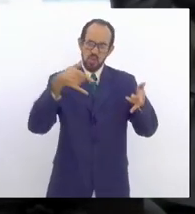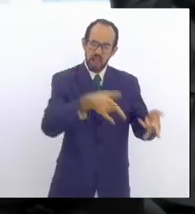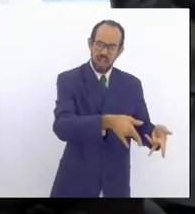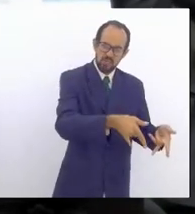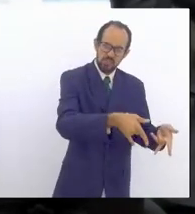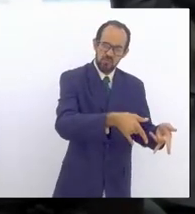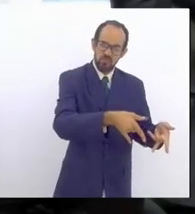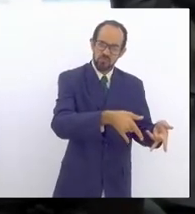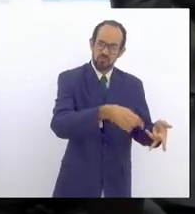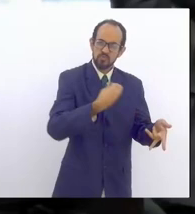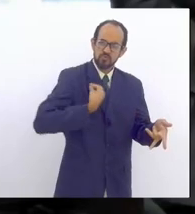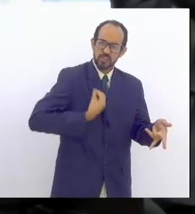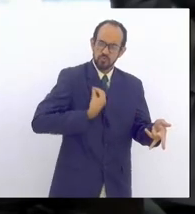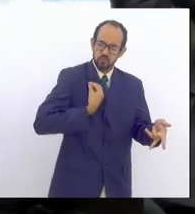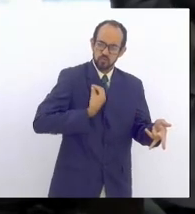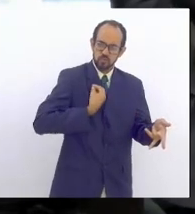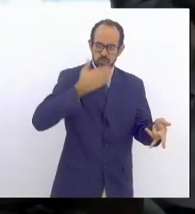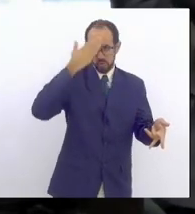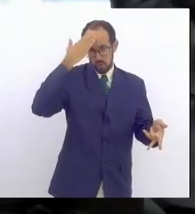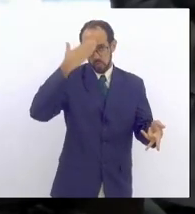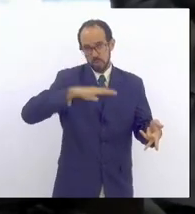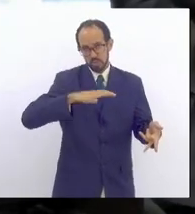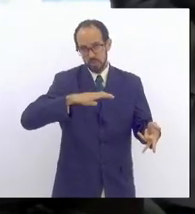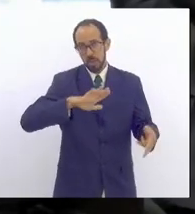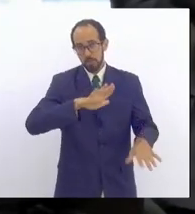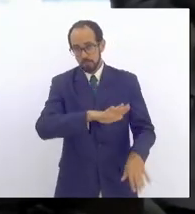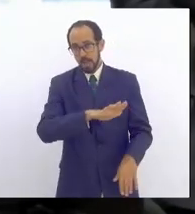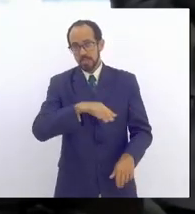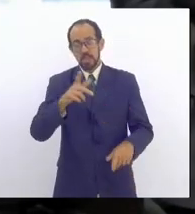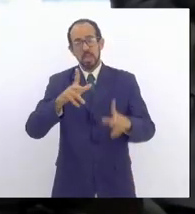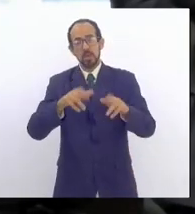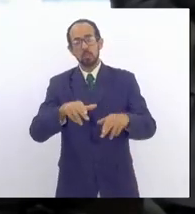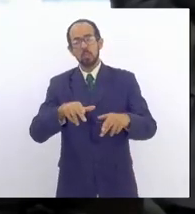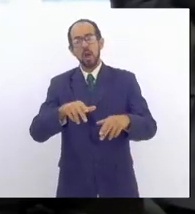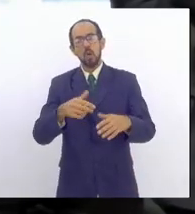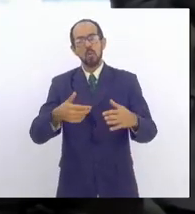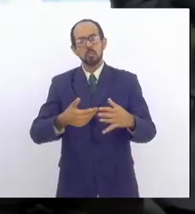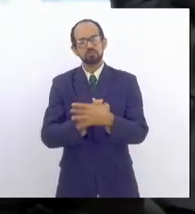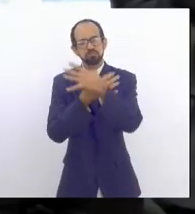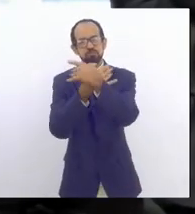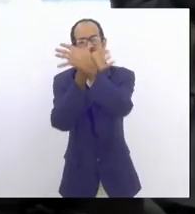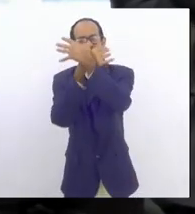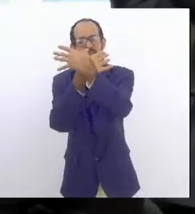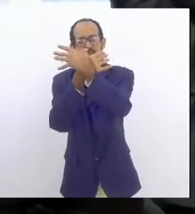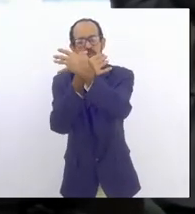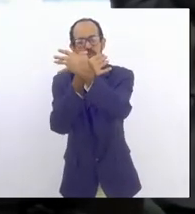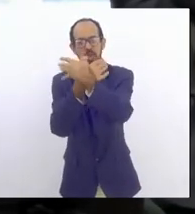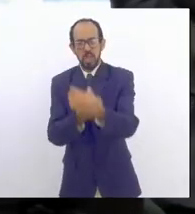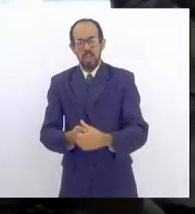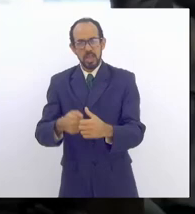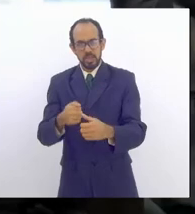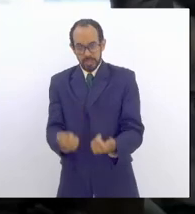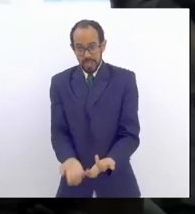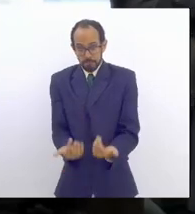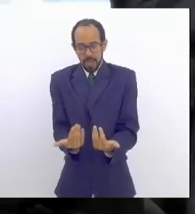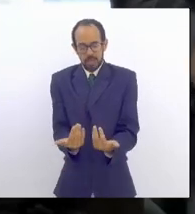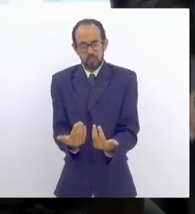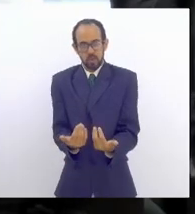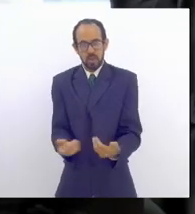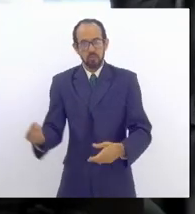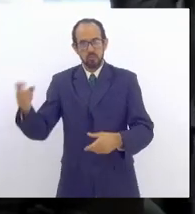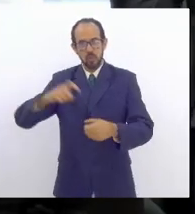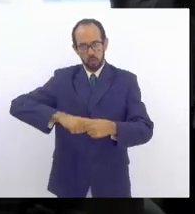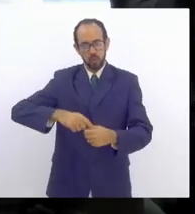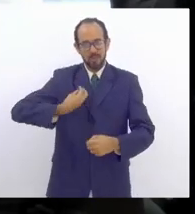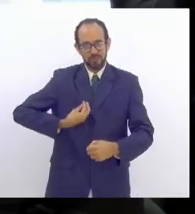Curitiba, mas que, tal como uma fênix, renasceu das cinzas e pelo voto popular. O presidente Lula começa